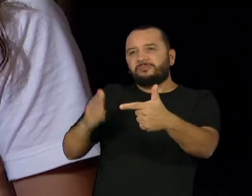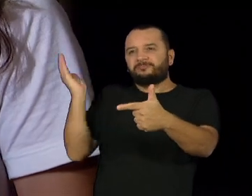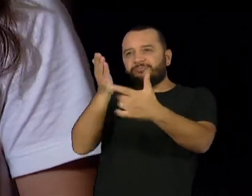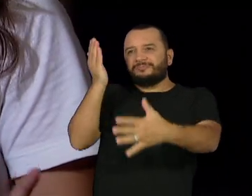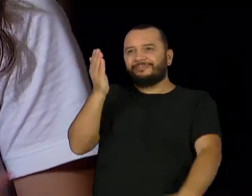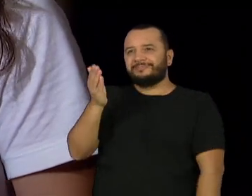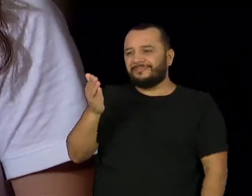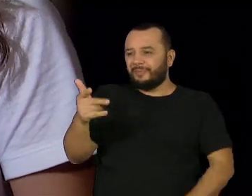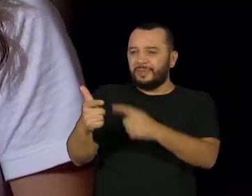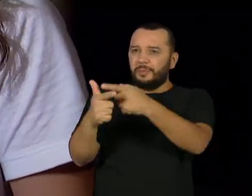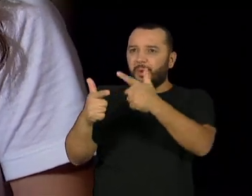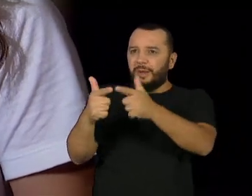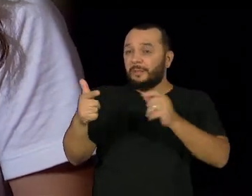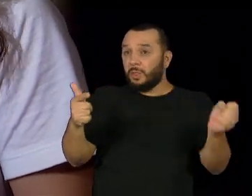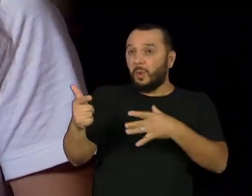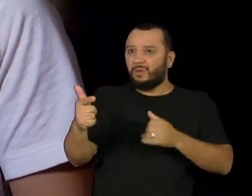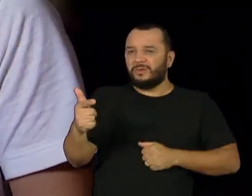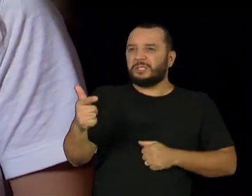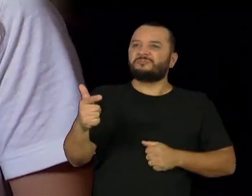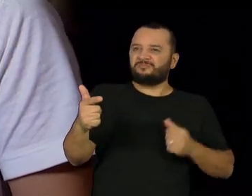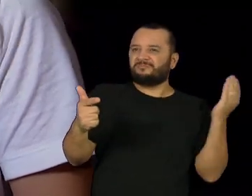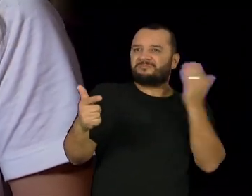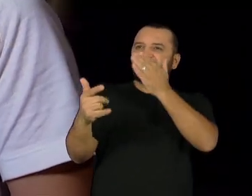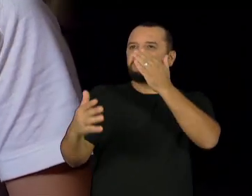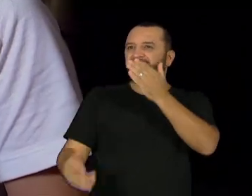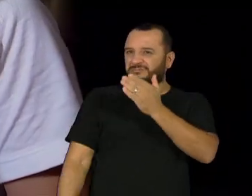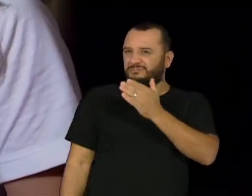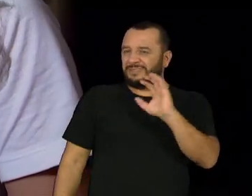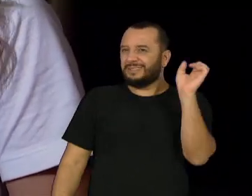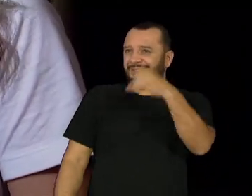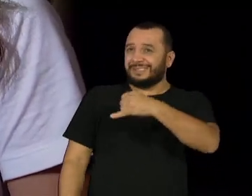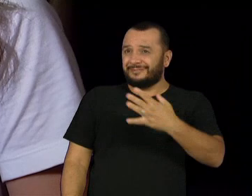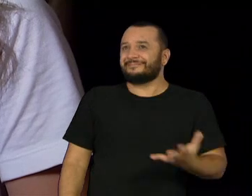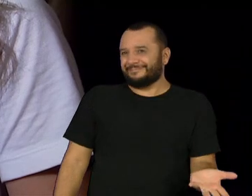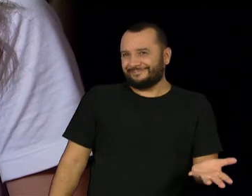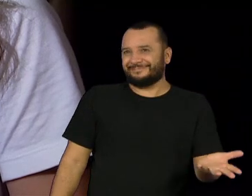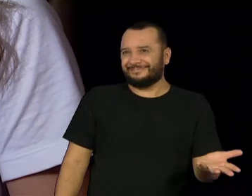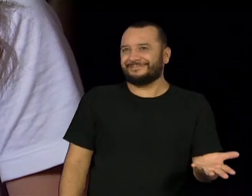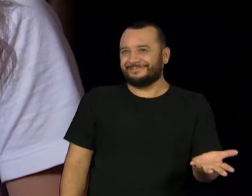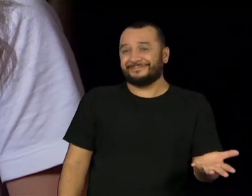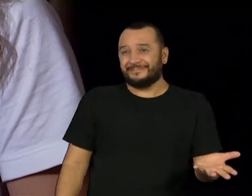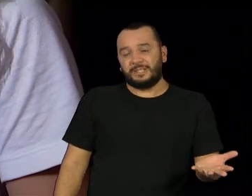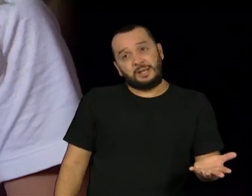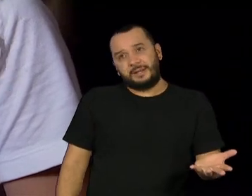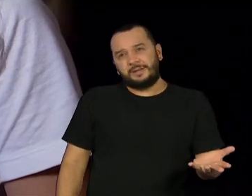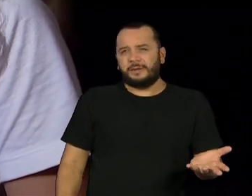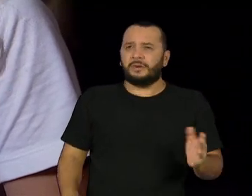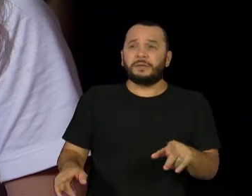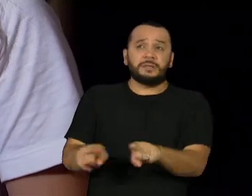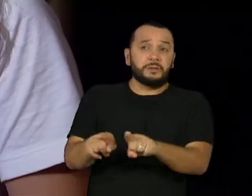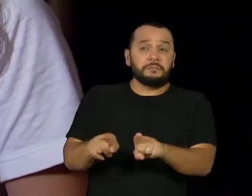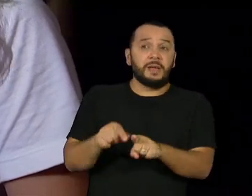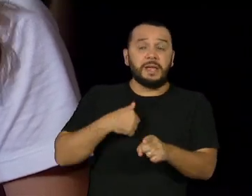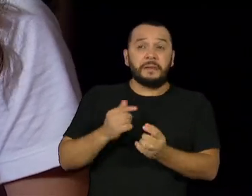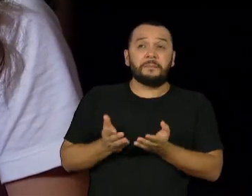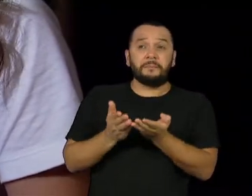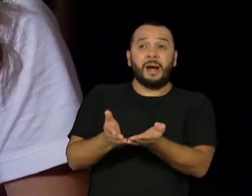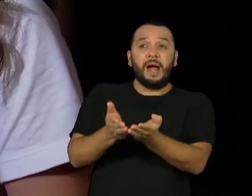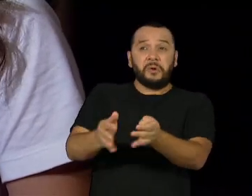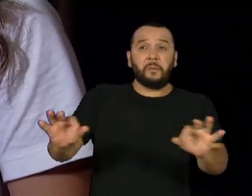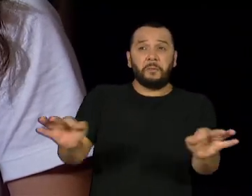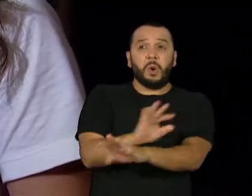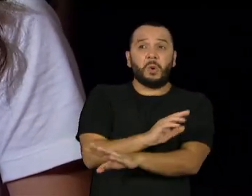Para resolver problemas para os quais eu nunca tinha sido preparada antes. Era só assim. O barco também nunca estaria preparado o